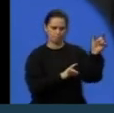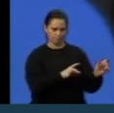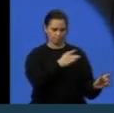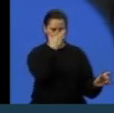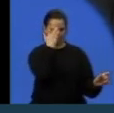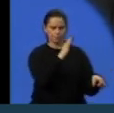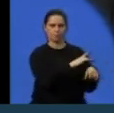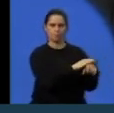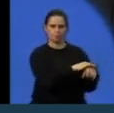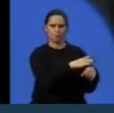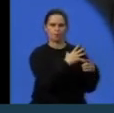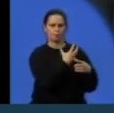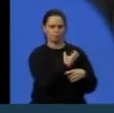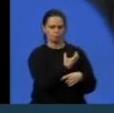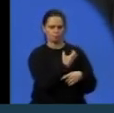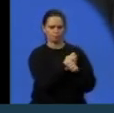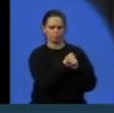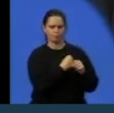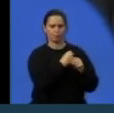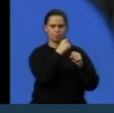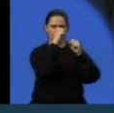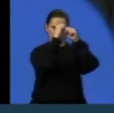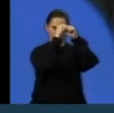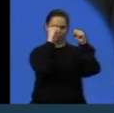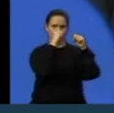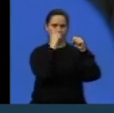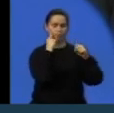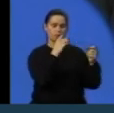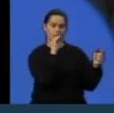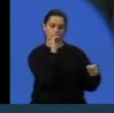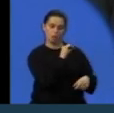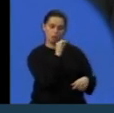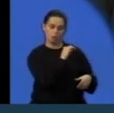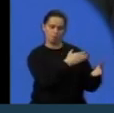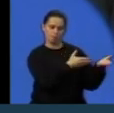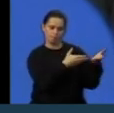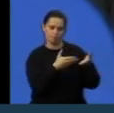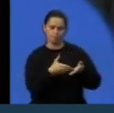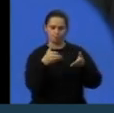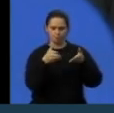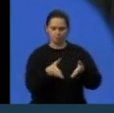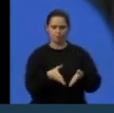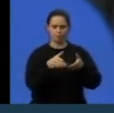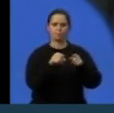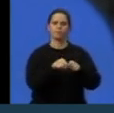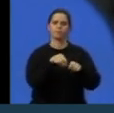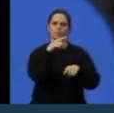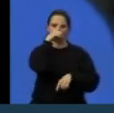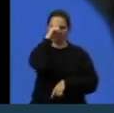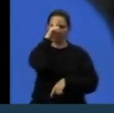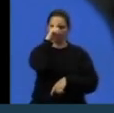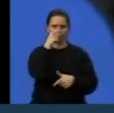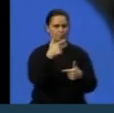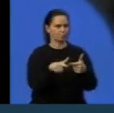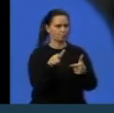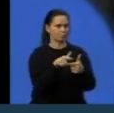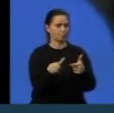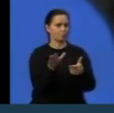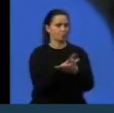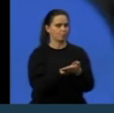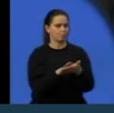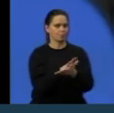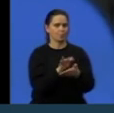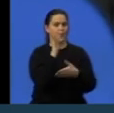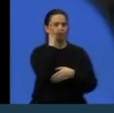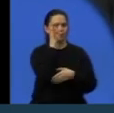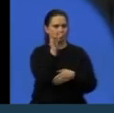ela receber um atendimento adequado, consequentemente, as sequelas serão mínimas e o